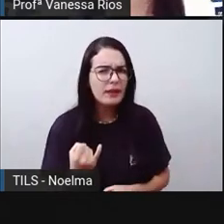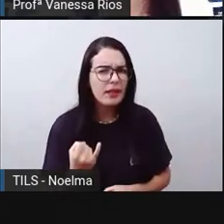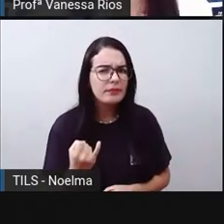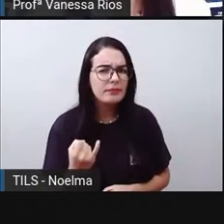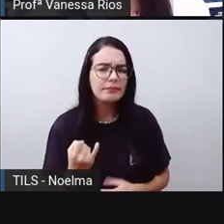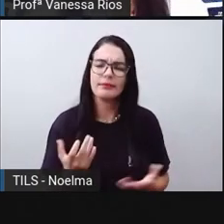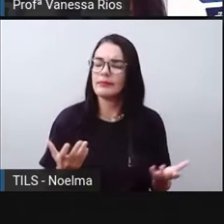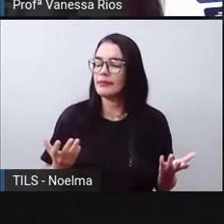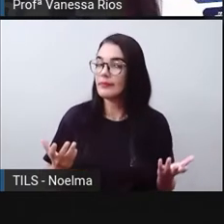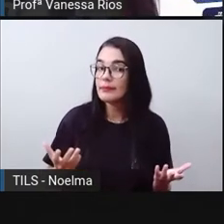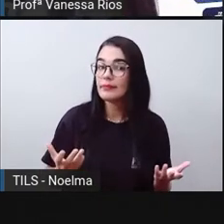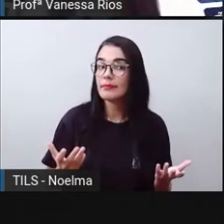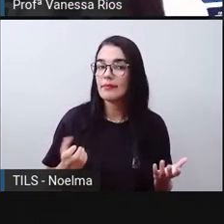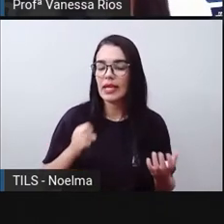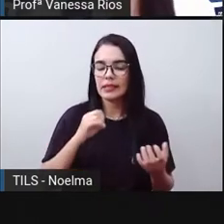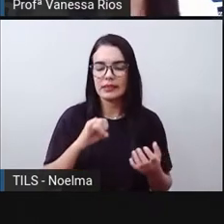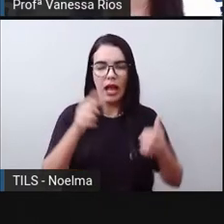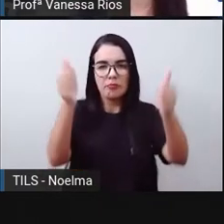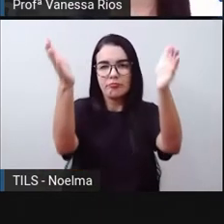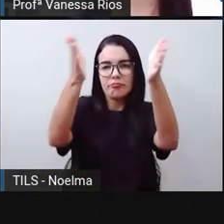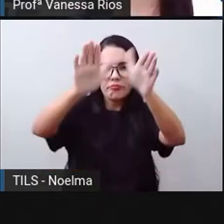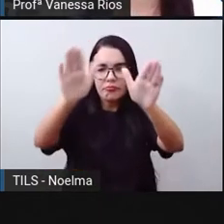assim, se for magra,